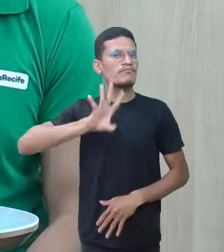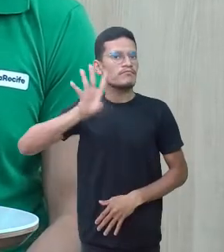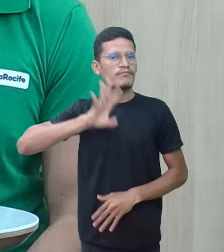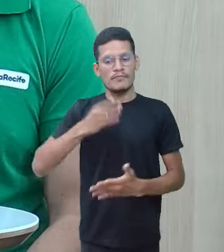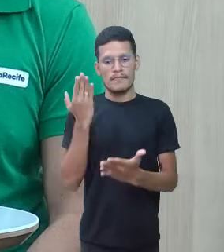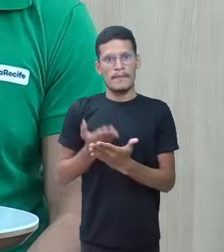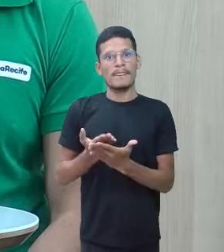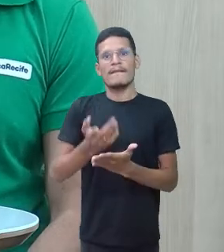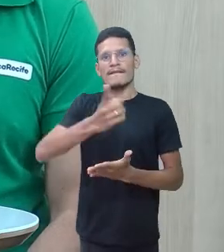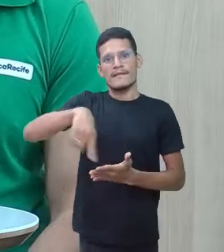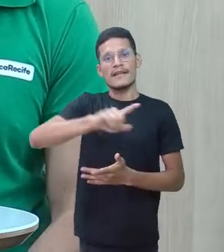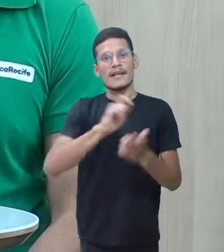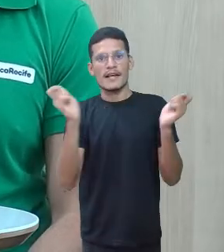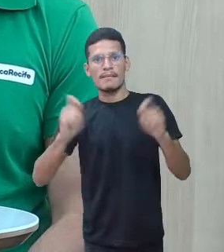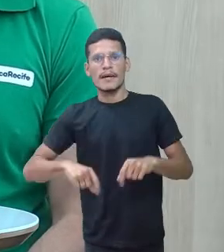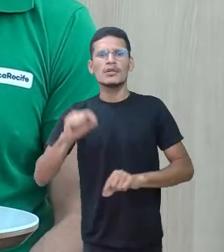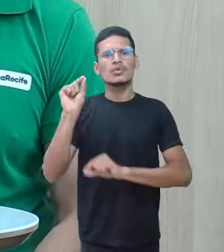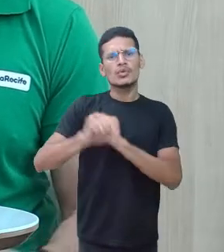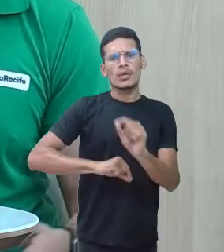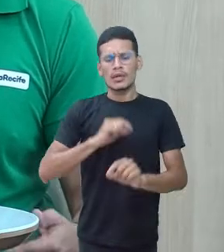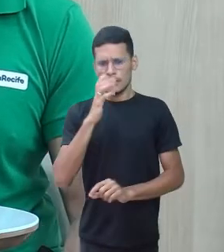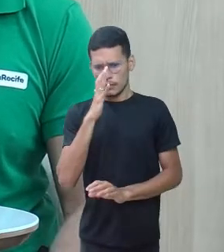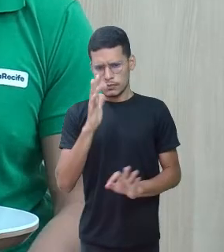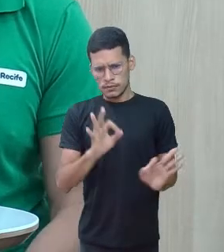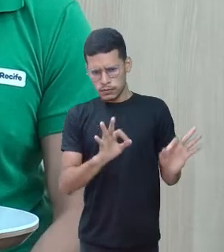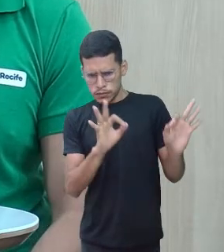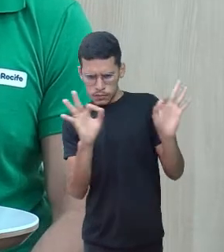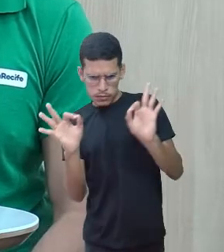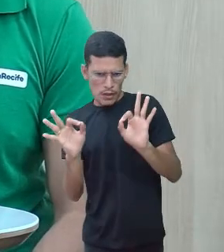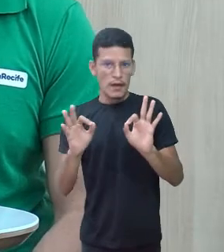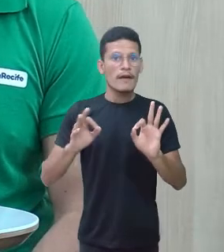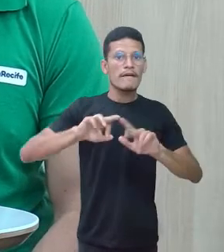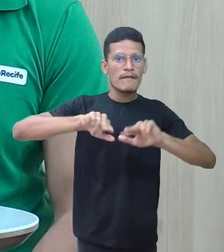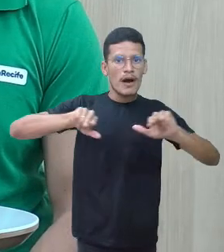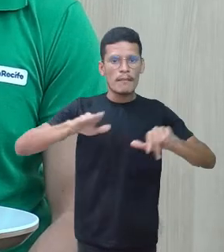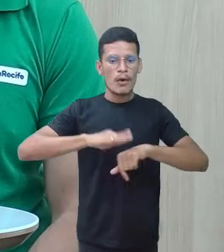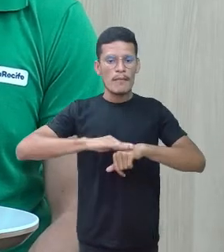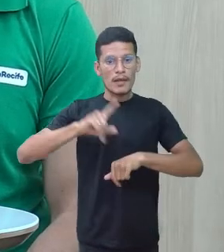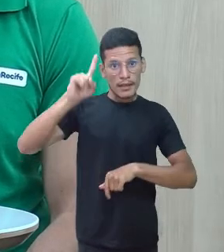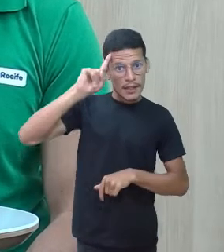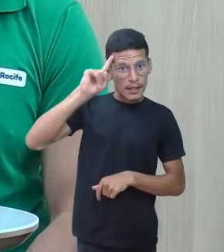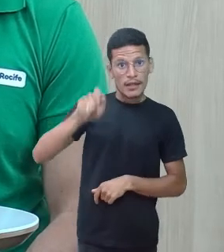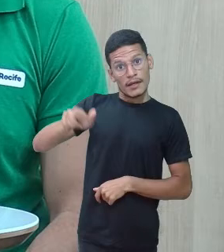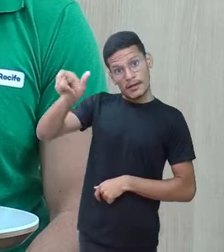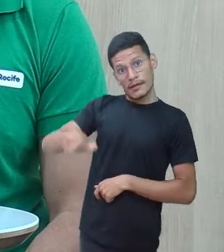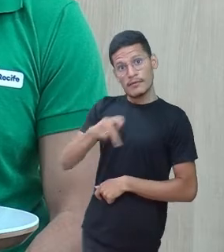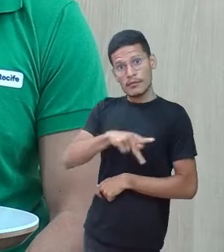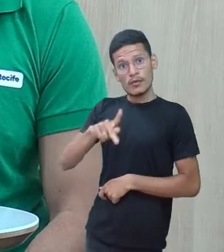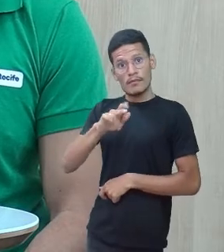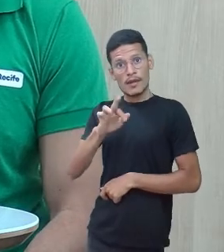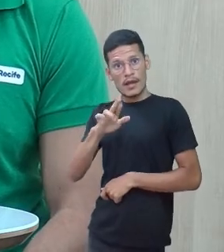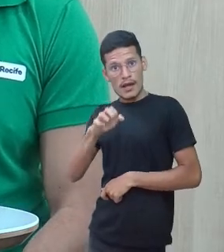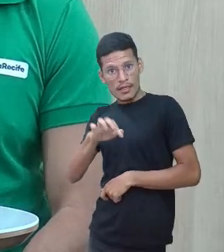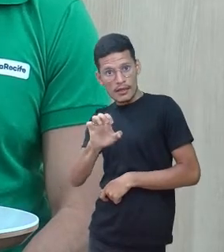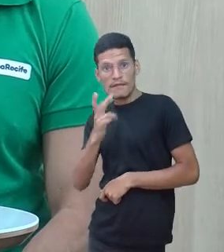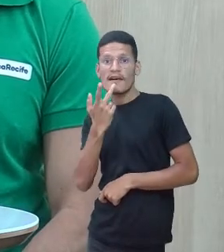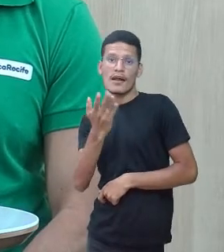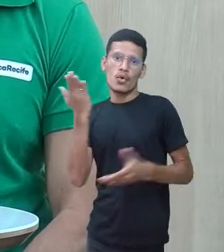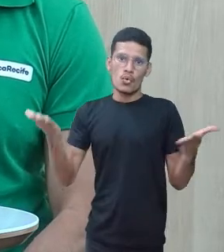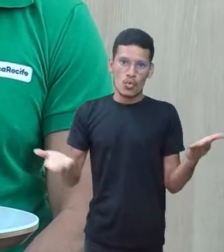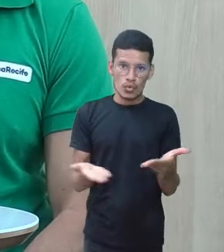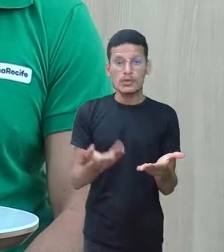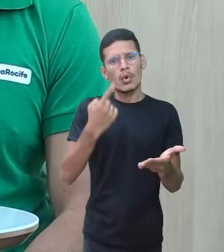você pode ver várias situações do dia a dia referente ao que Briane vai trazer aqui para a gente hoje, tá bom?